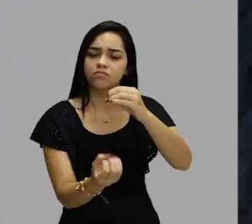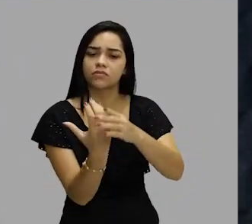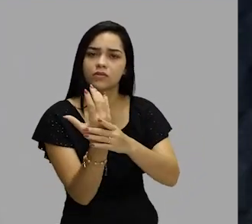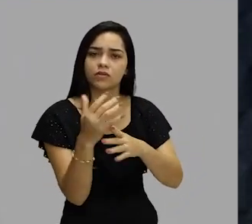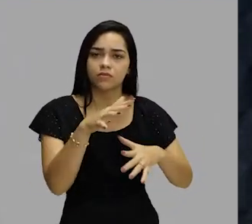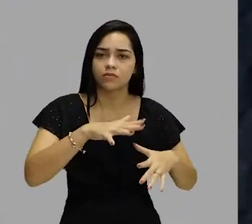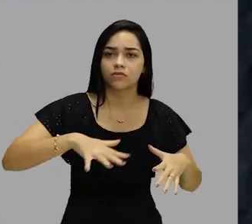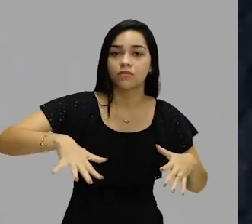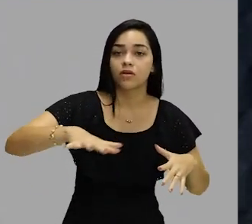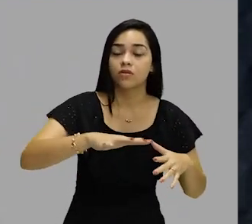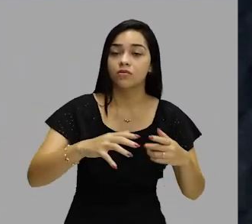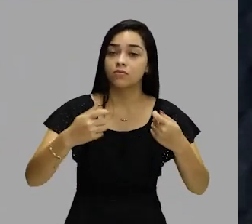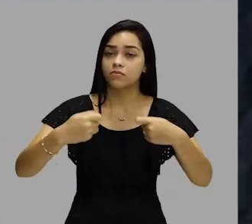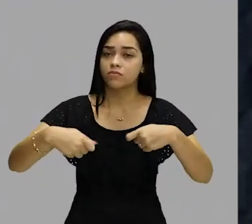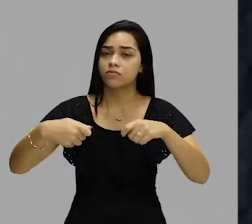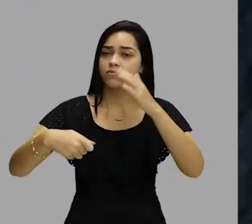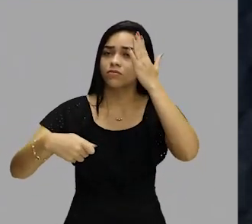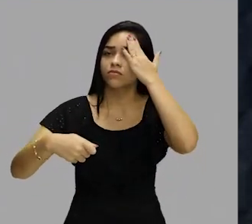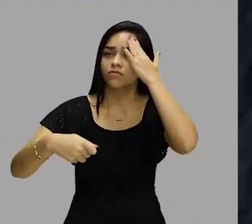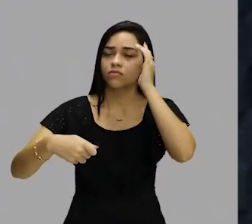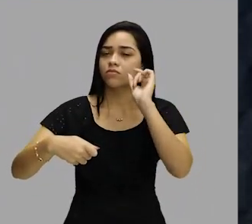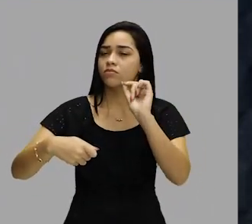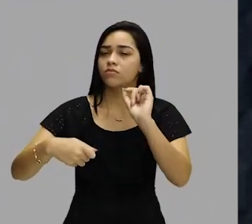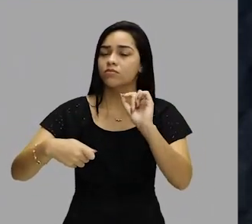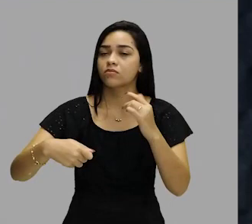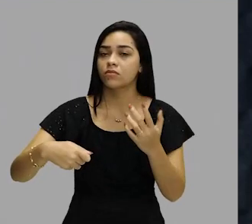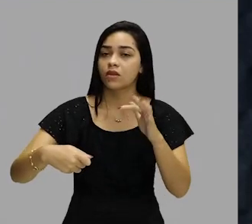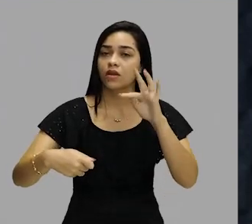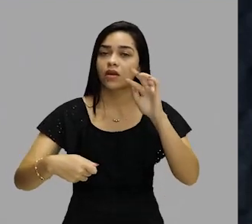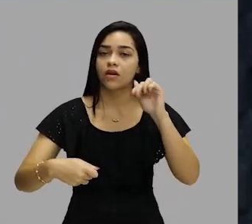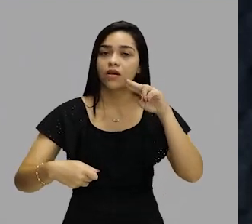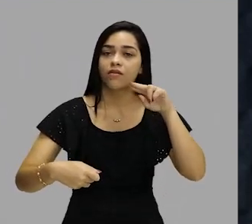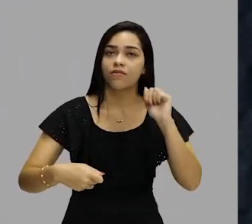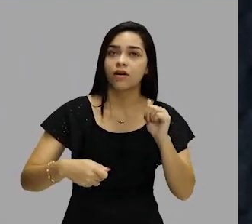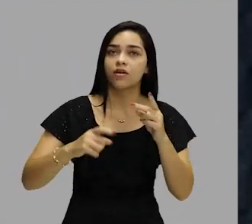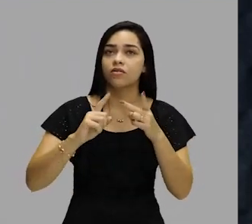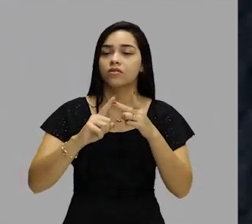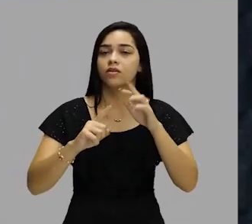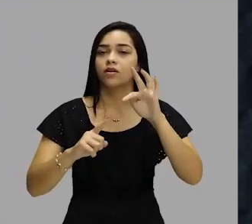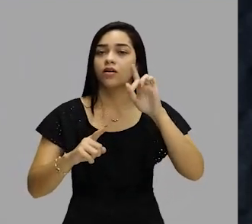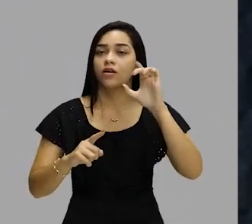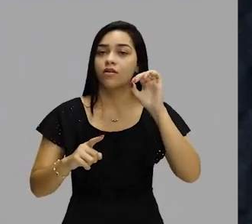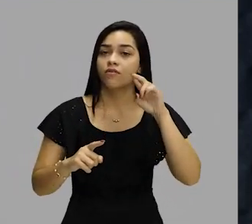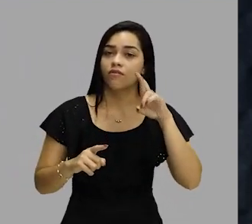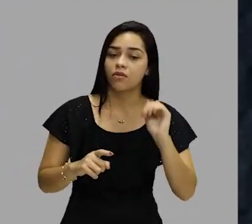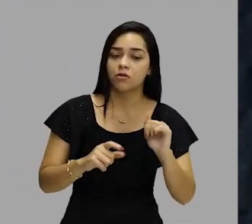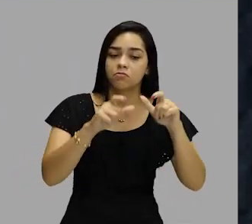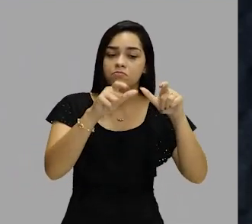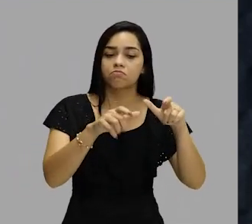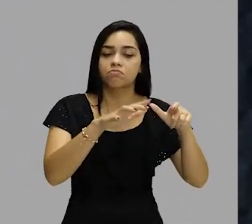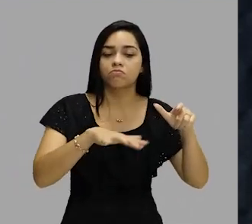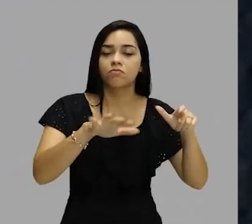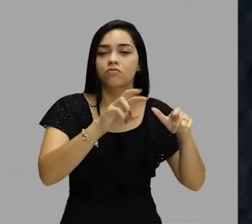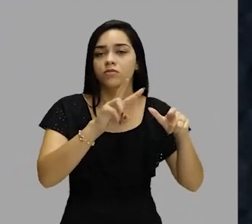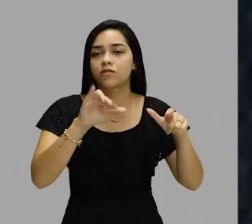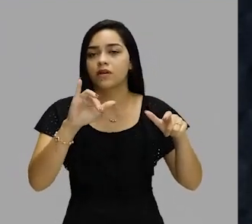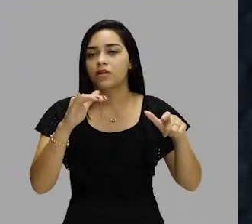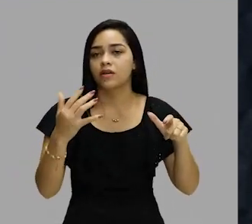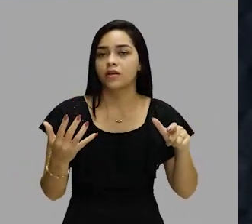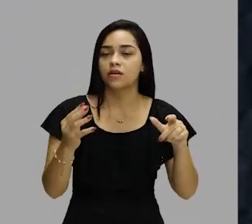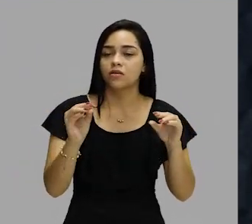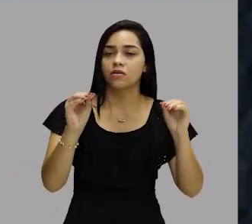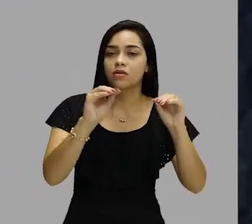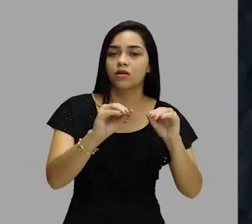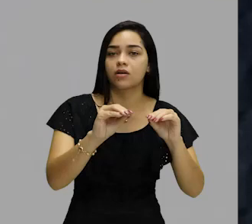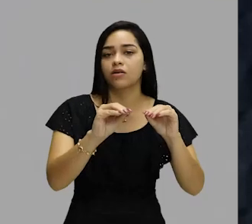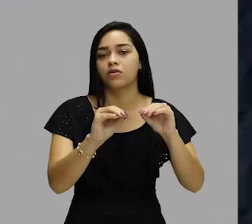precisa compreender, por exemplo, sobre a fauna, sobre a flora daquele local. Se você vai colocar